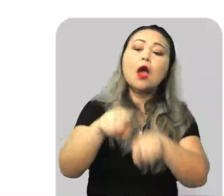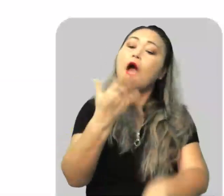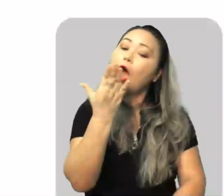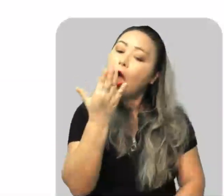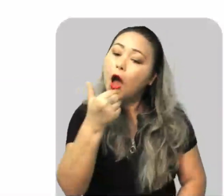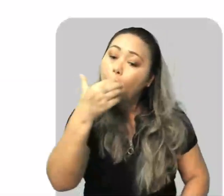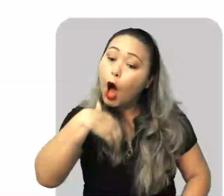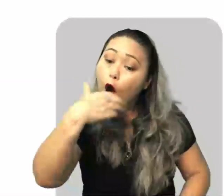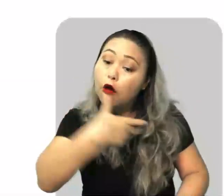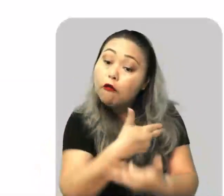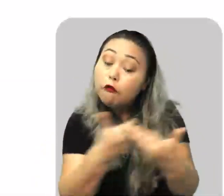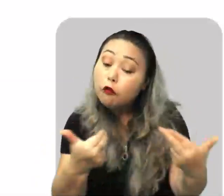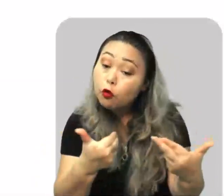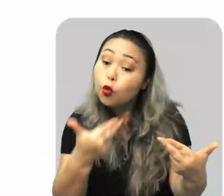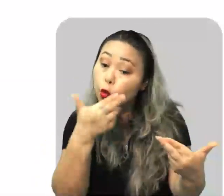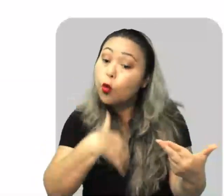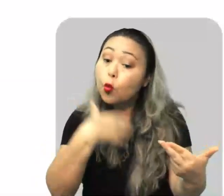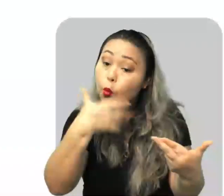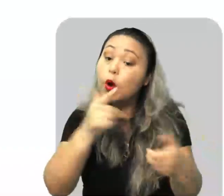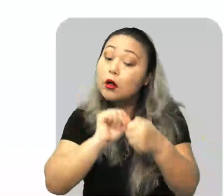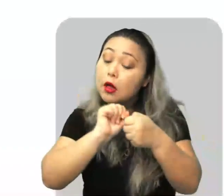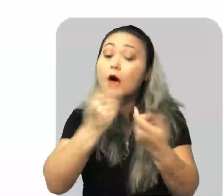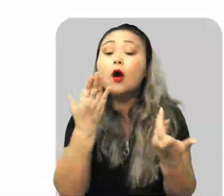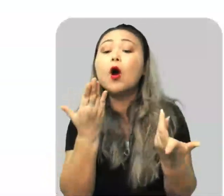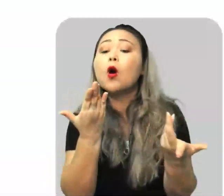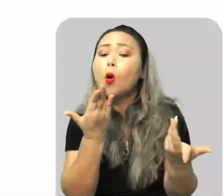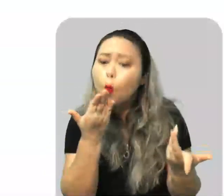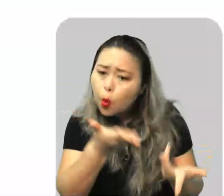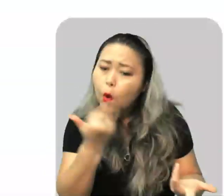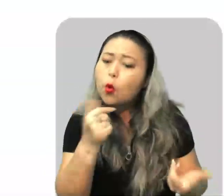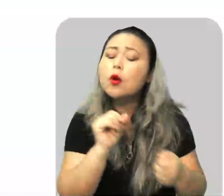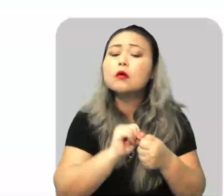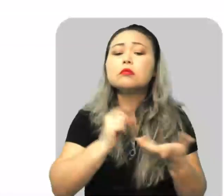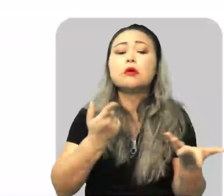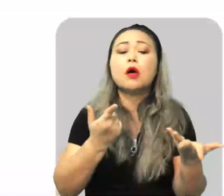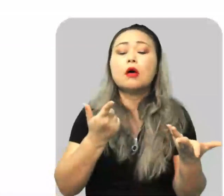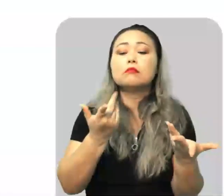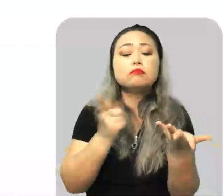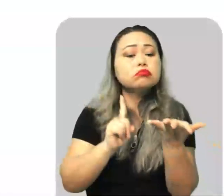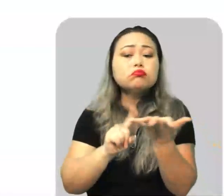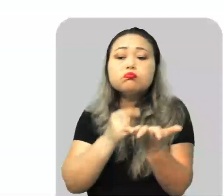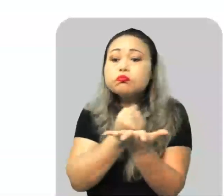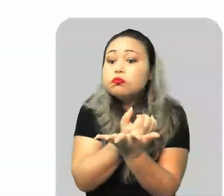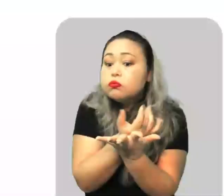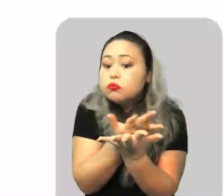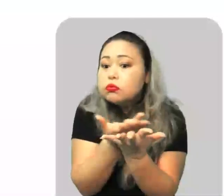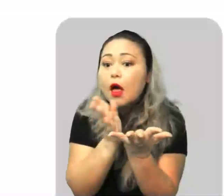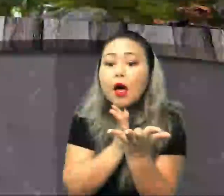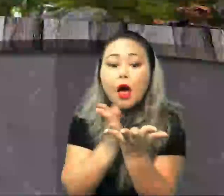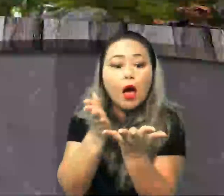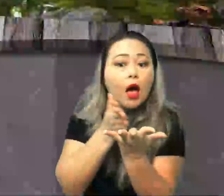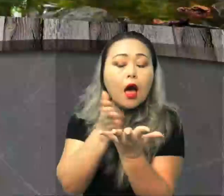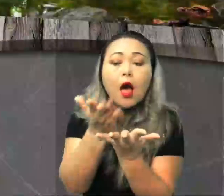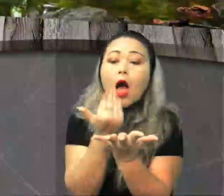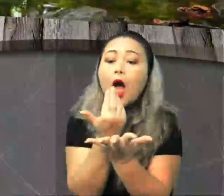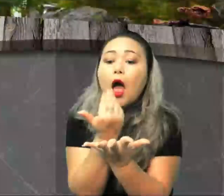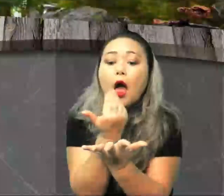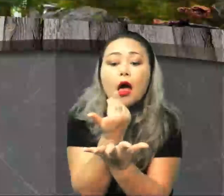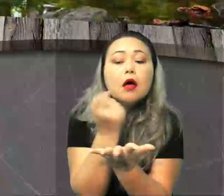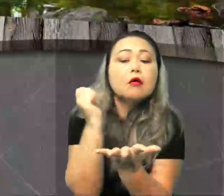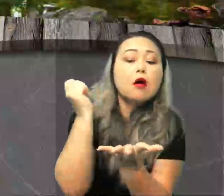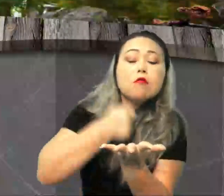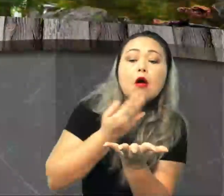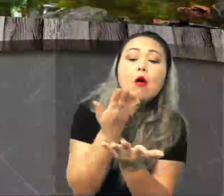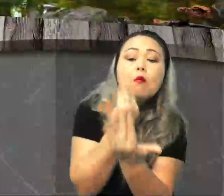muito bem. Quando há escassez de outras coisas, eles vão, devido a esse leque, né, de variedade de alimentos que eles podem